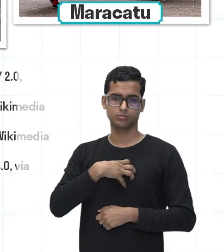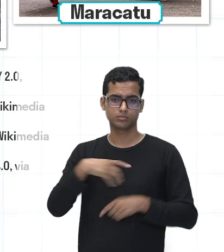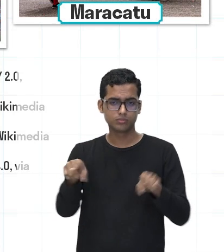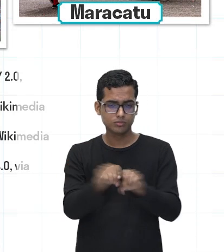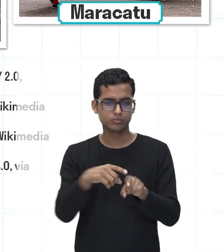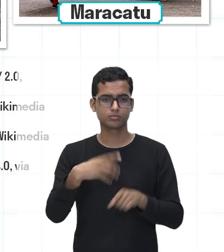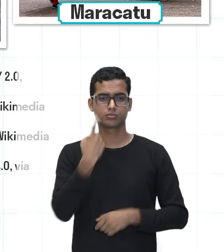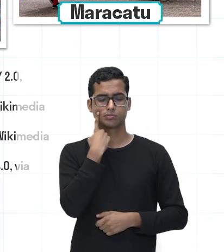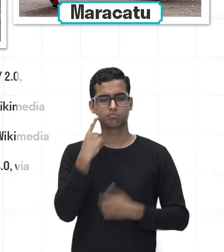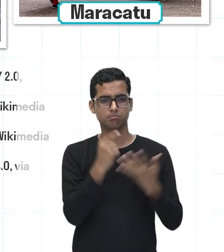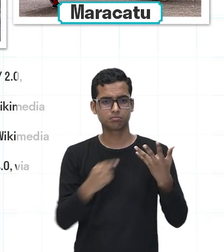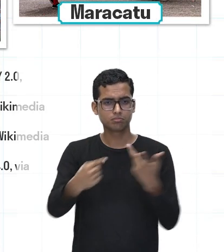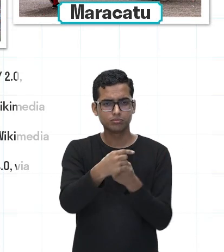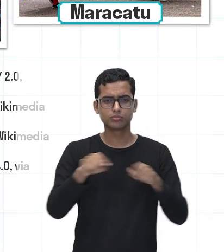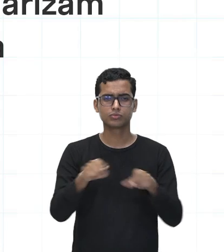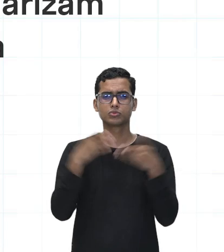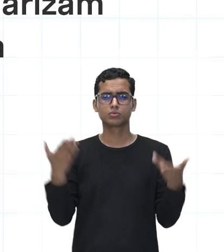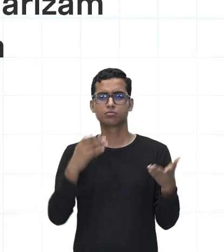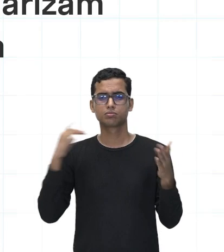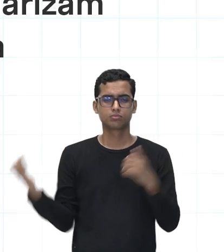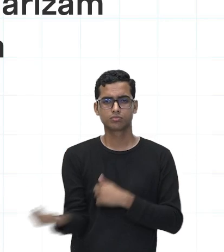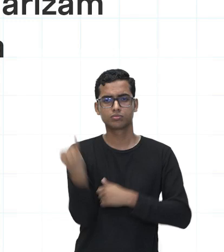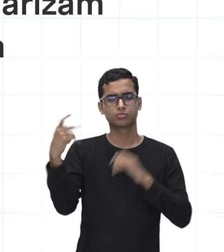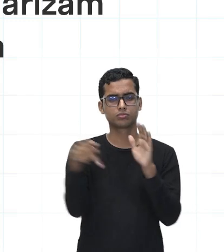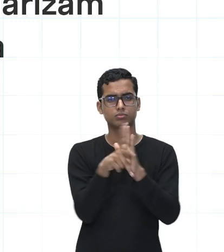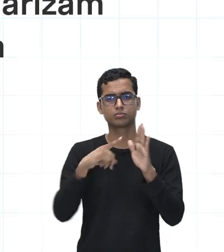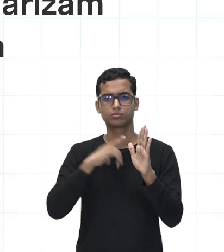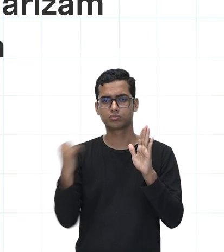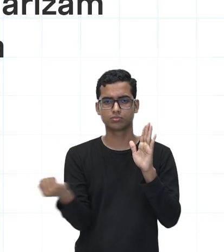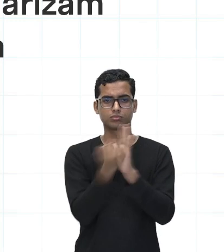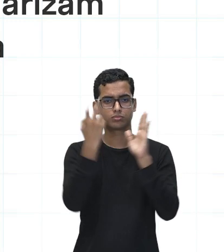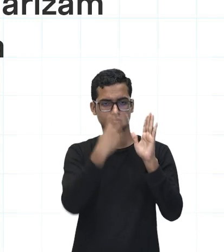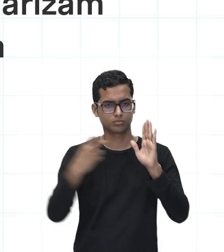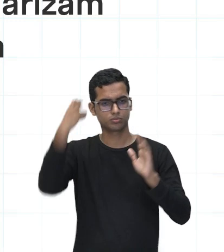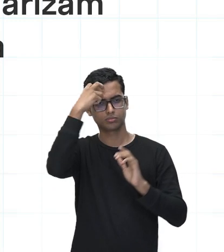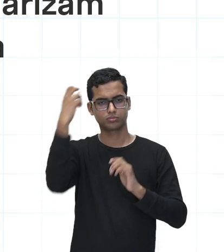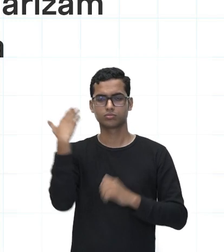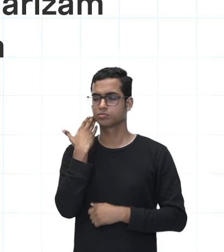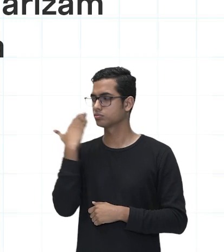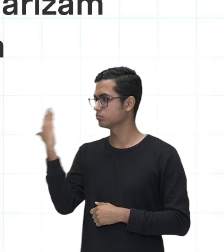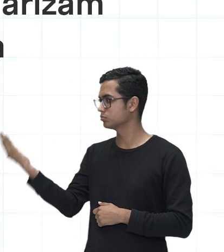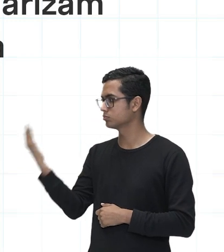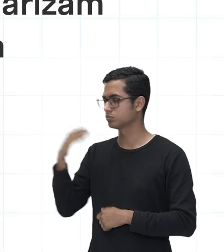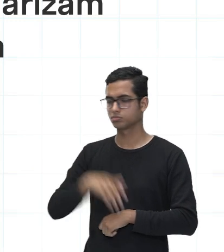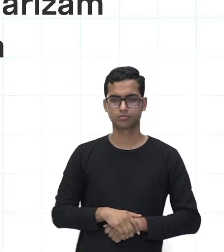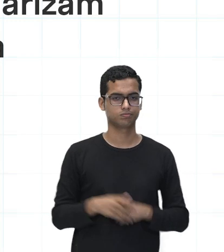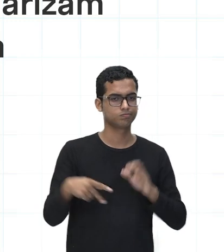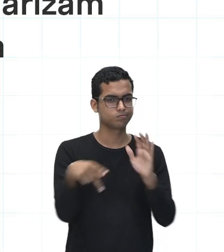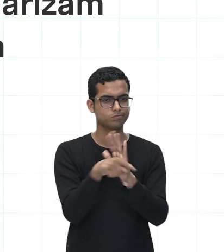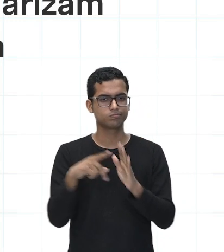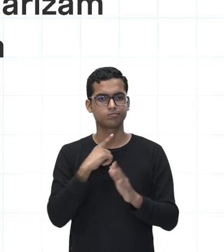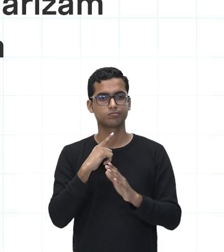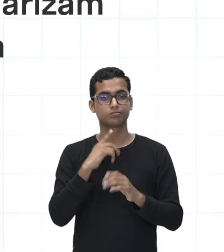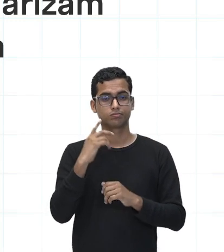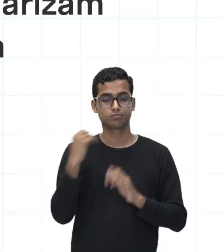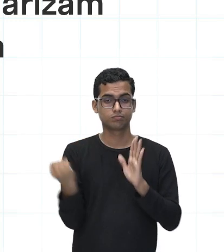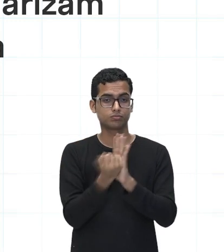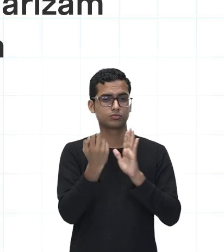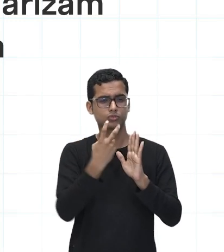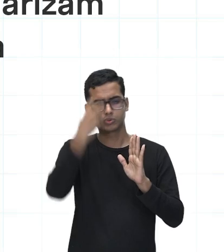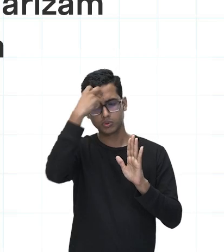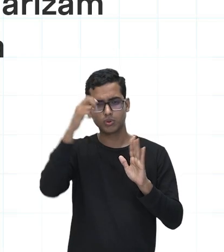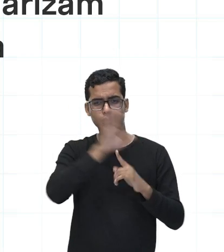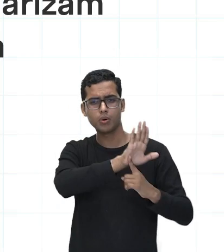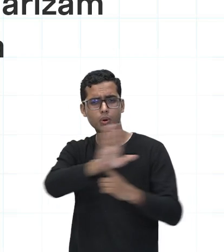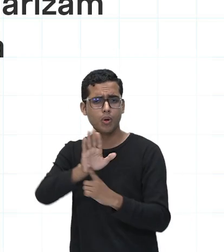a importância desses patrimônios culturais. Bem, a importância dos patrimônios culturais. O patrimônio